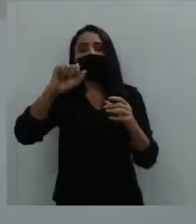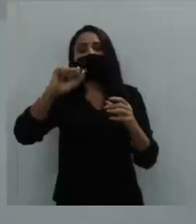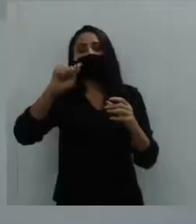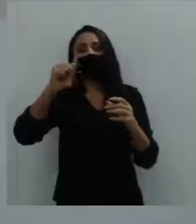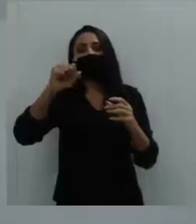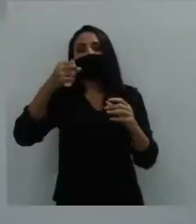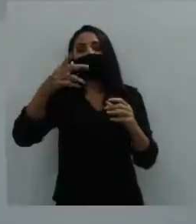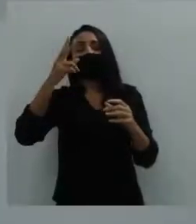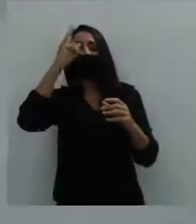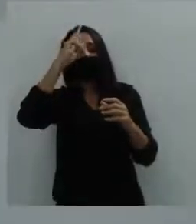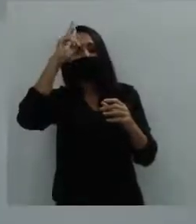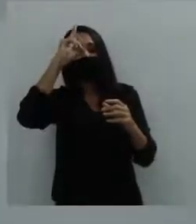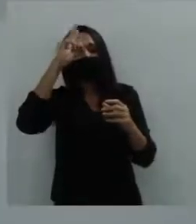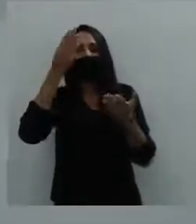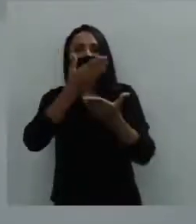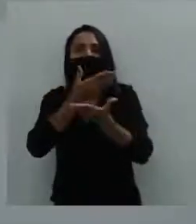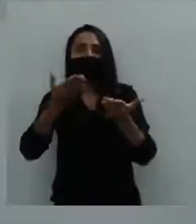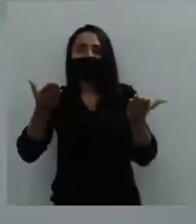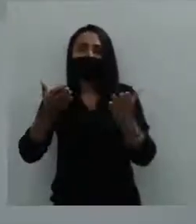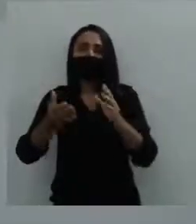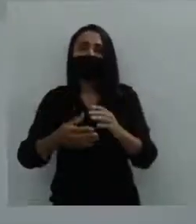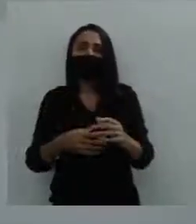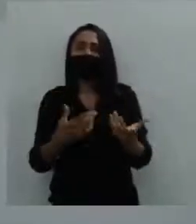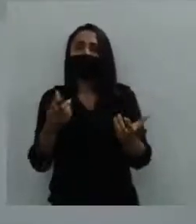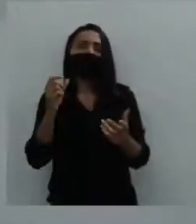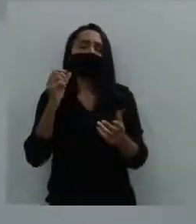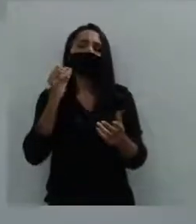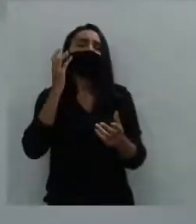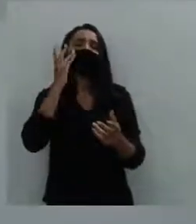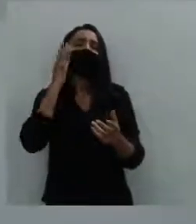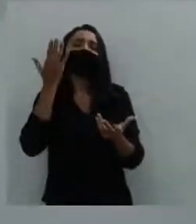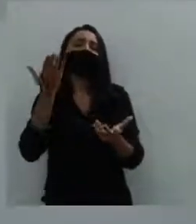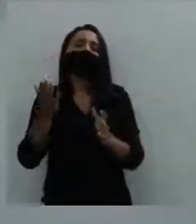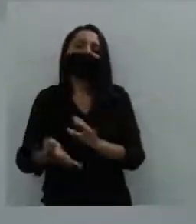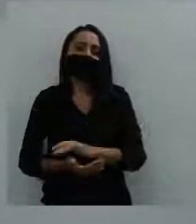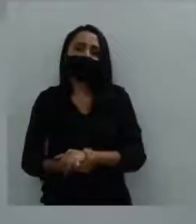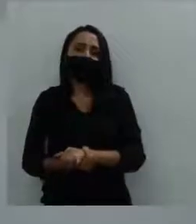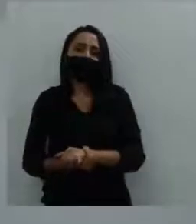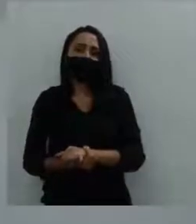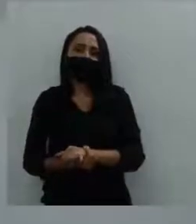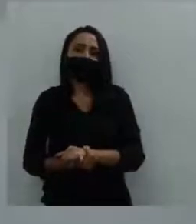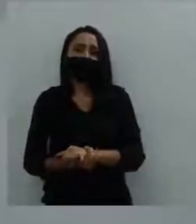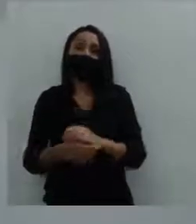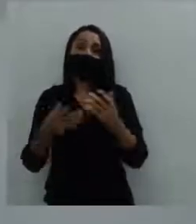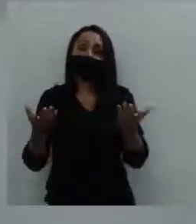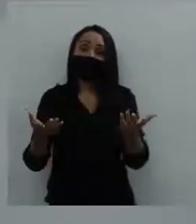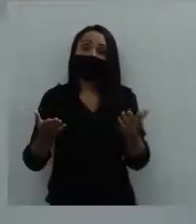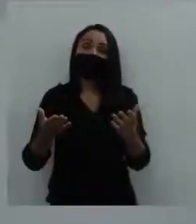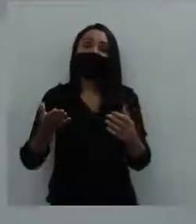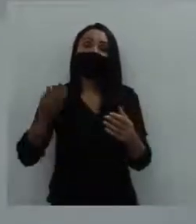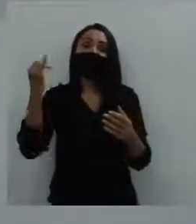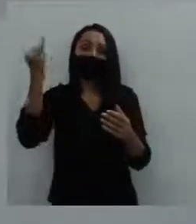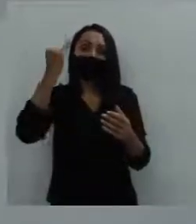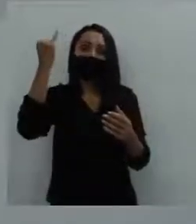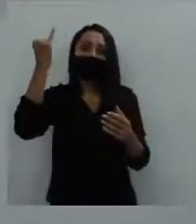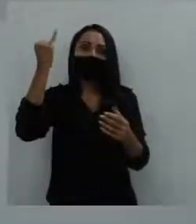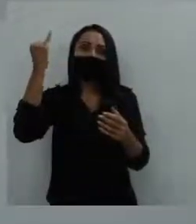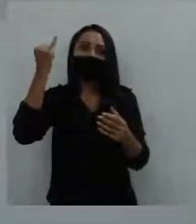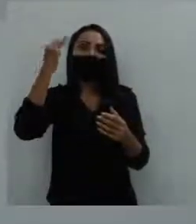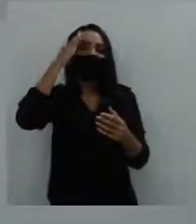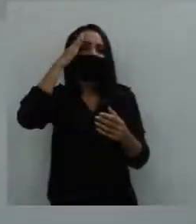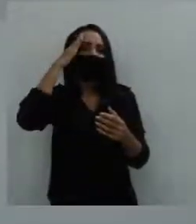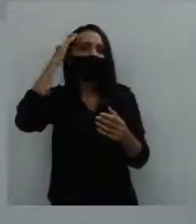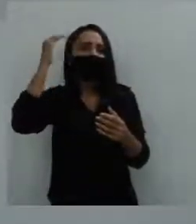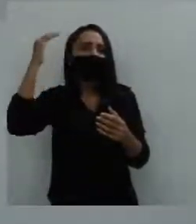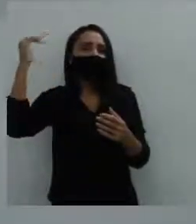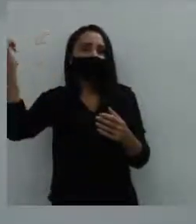que vocês lembrassem. Machado de Assis, quem foi esse? Agora vem algo importante. É o maior